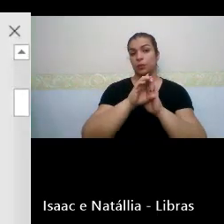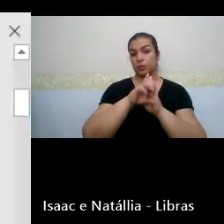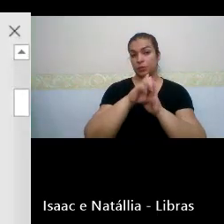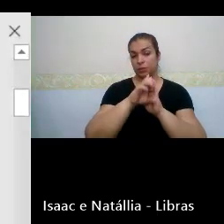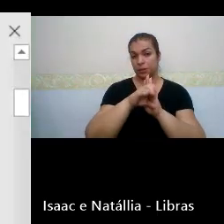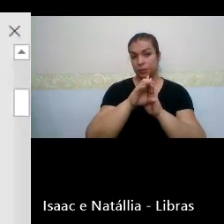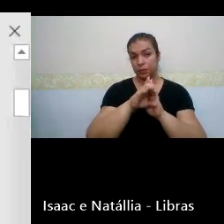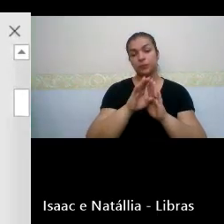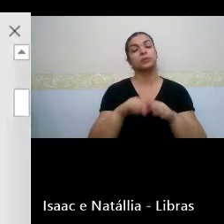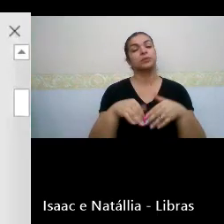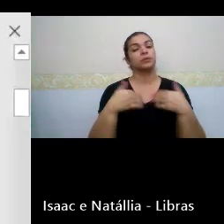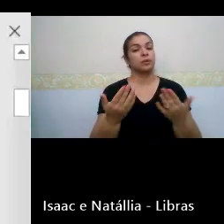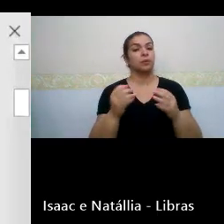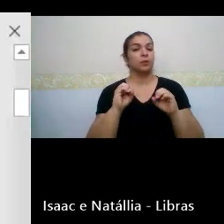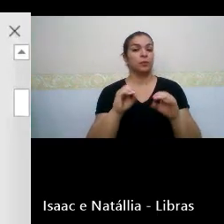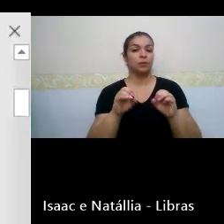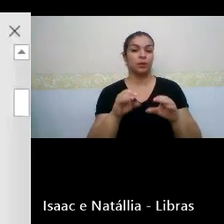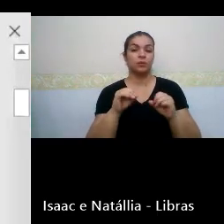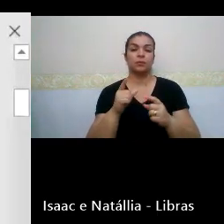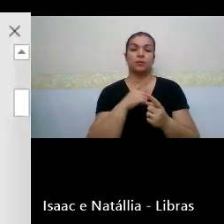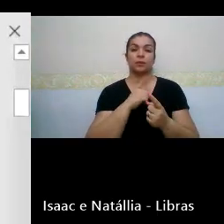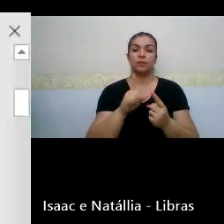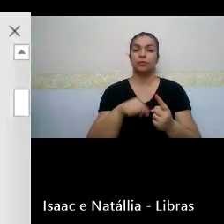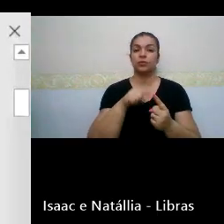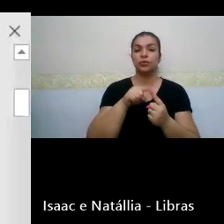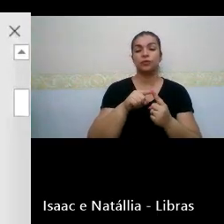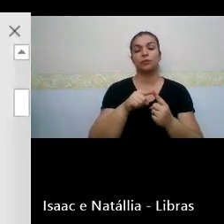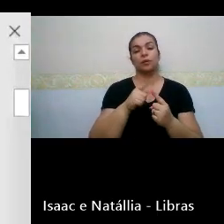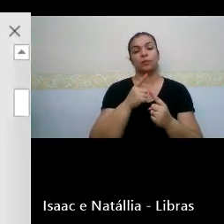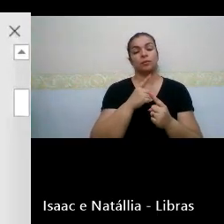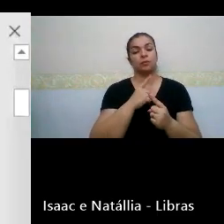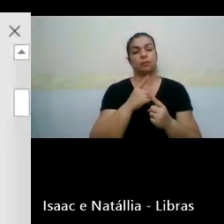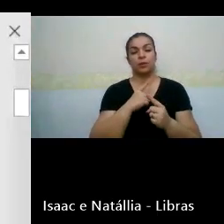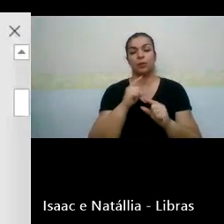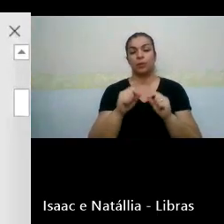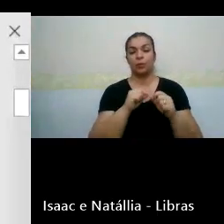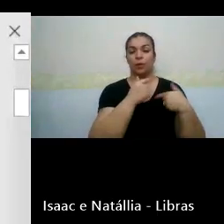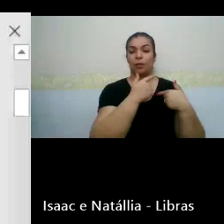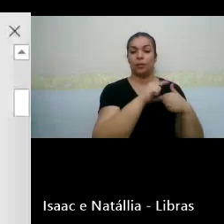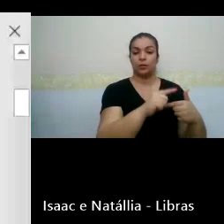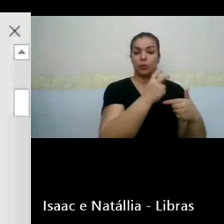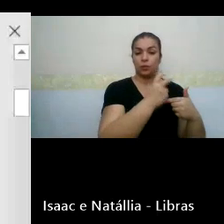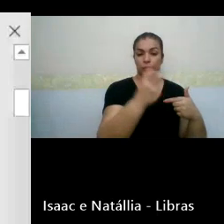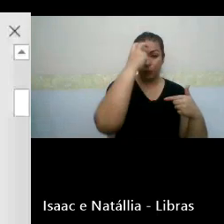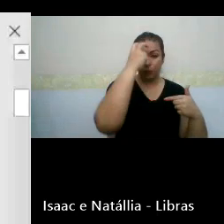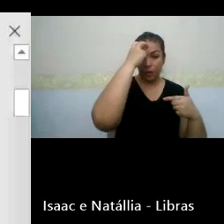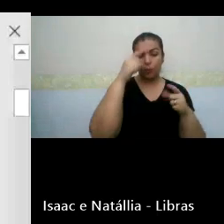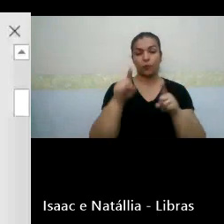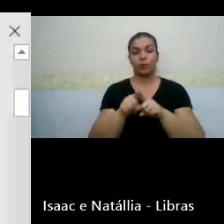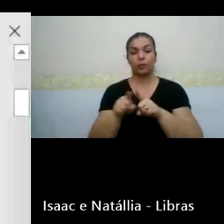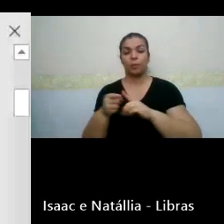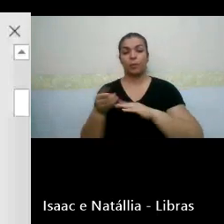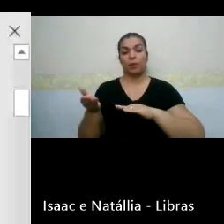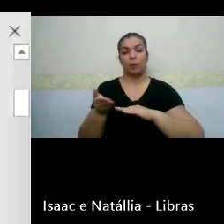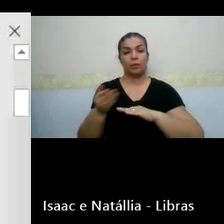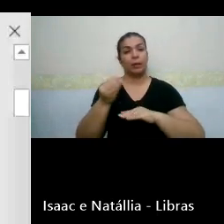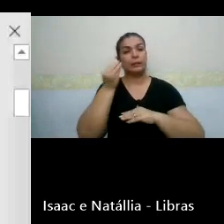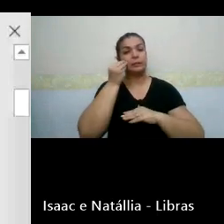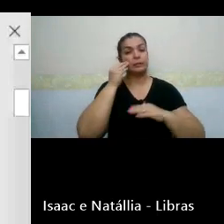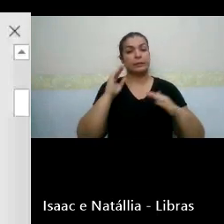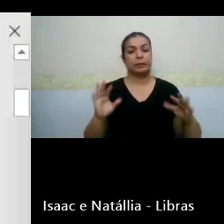educação ela pretende superar as tensões entre a tradição cultural e a contemporaneidade, e